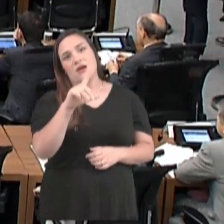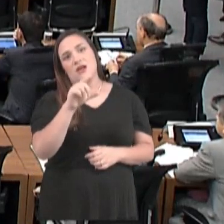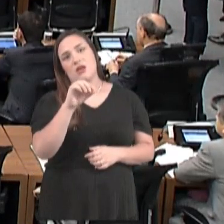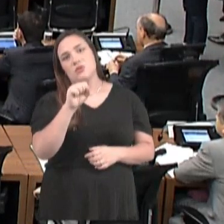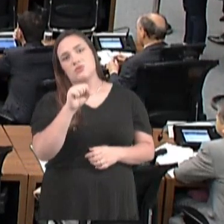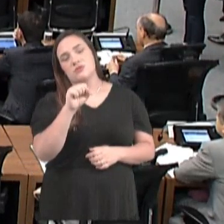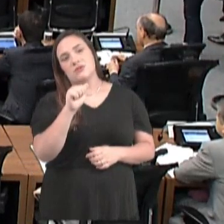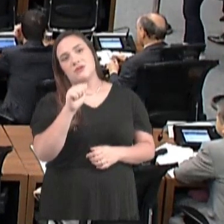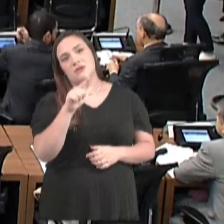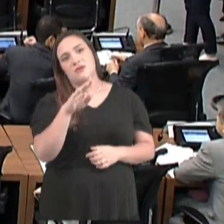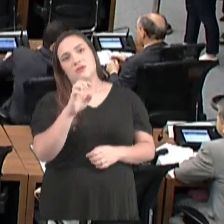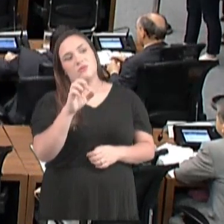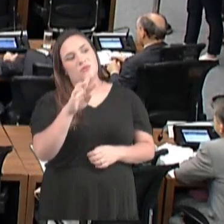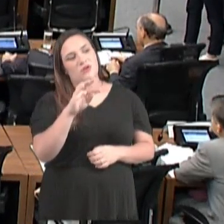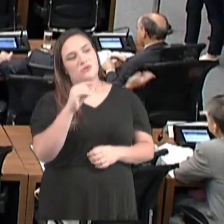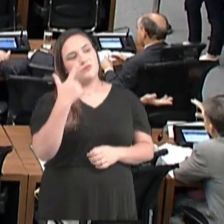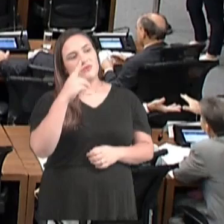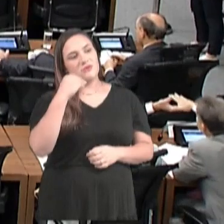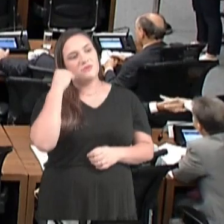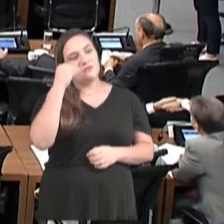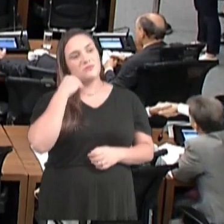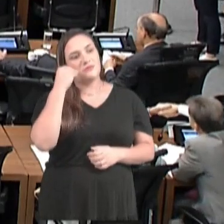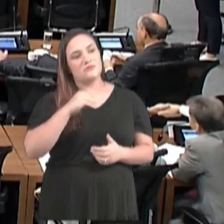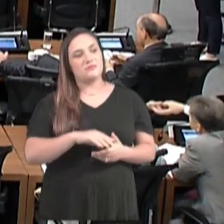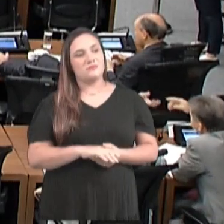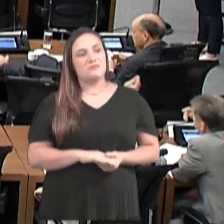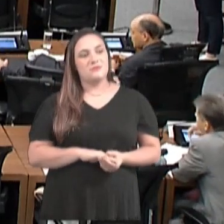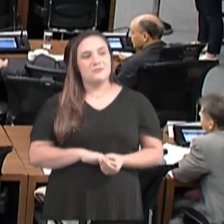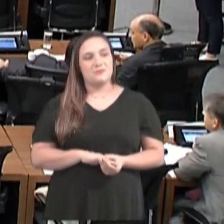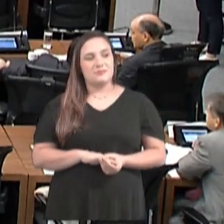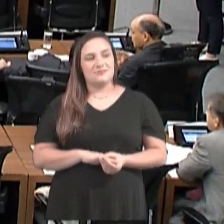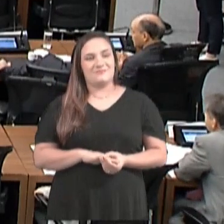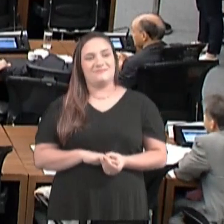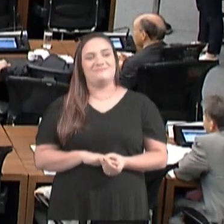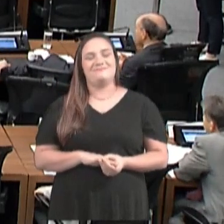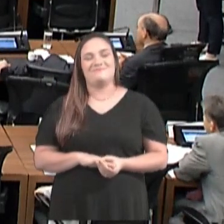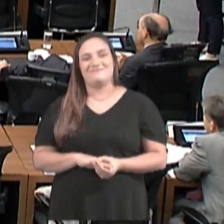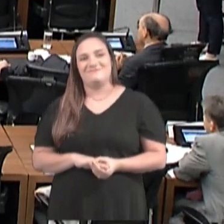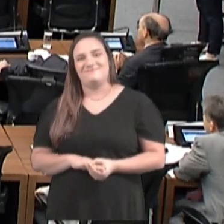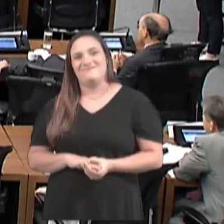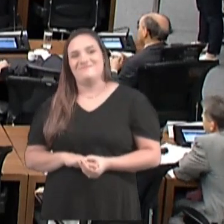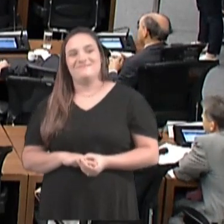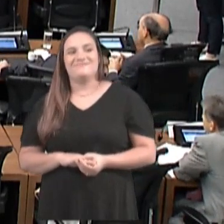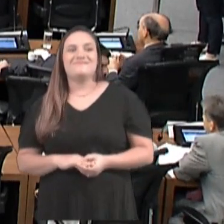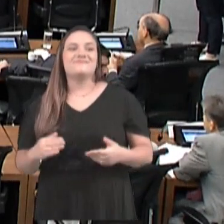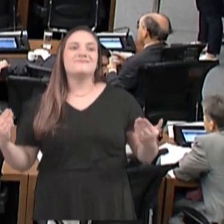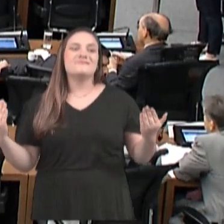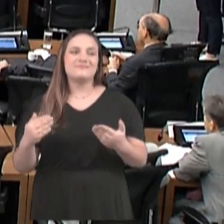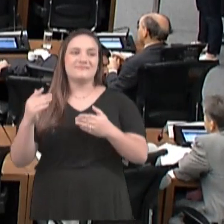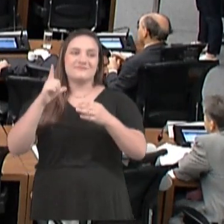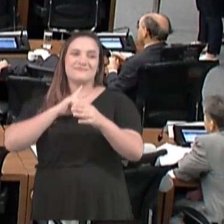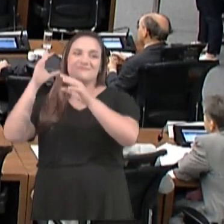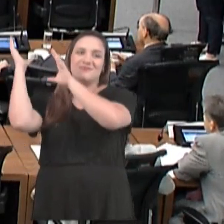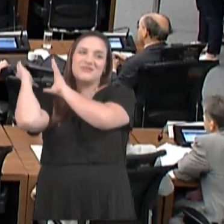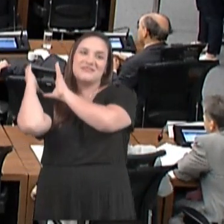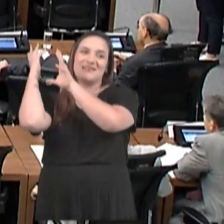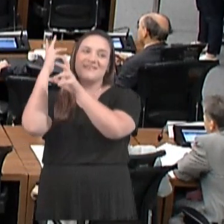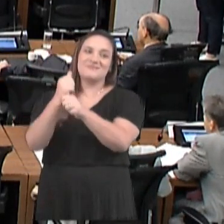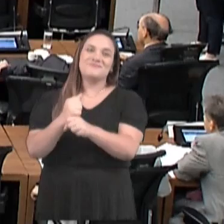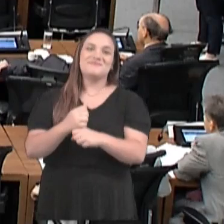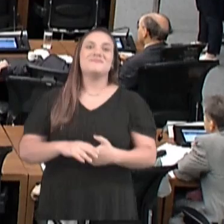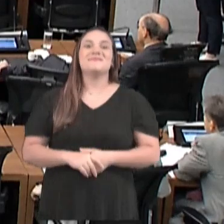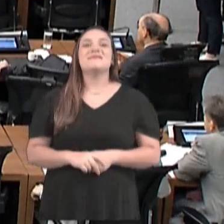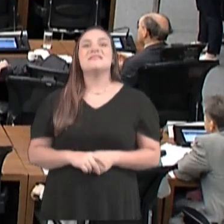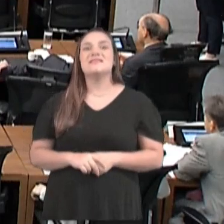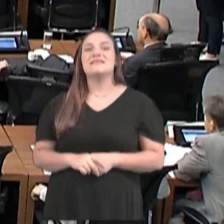experiência, porque se a gente pegar a trajetória dele aí nesses últimos 4 anos, foi